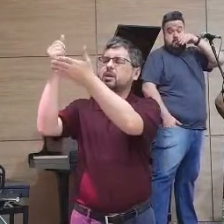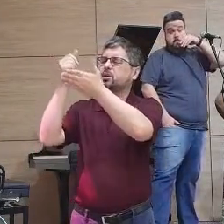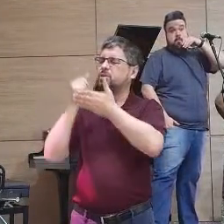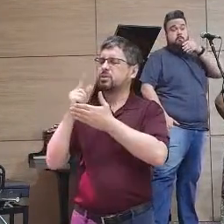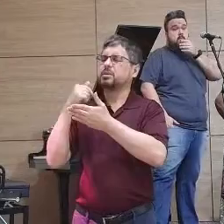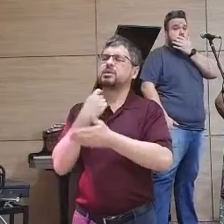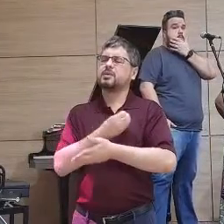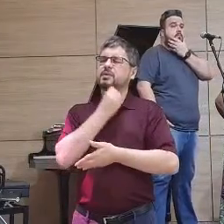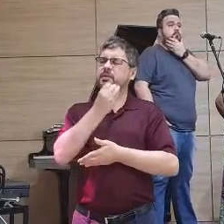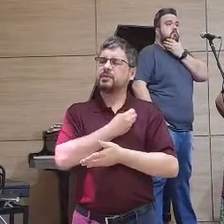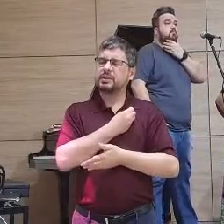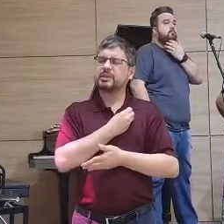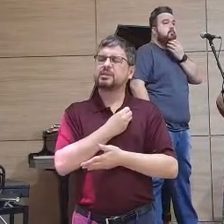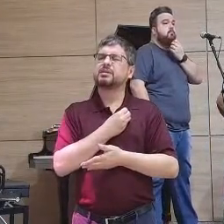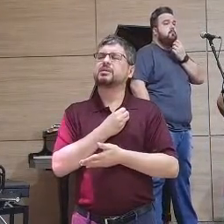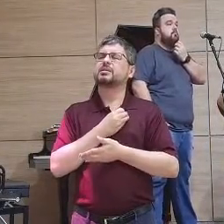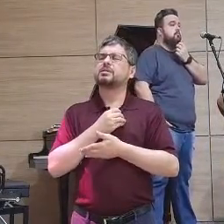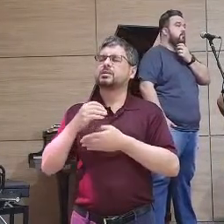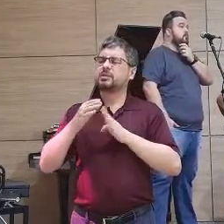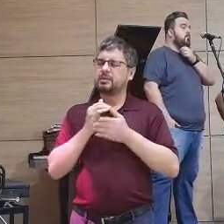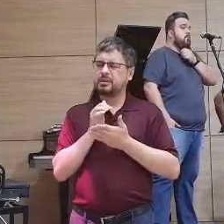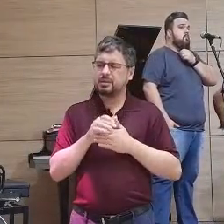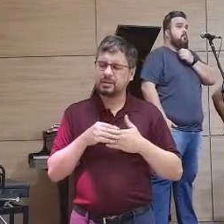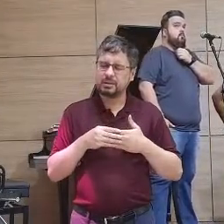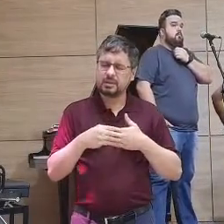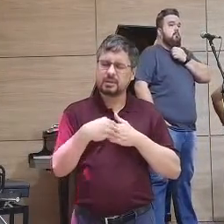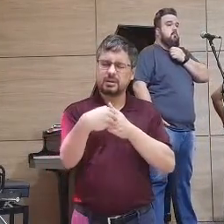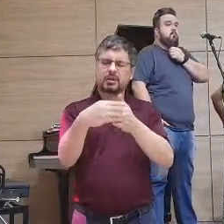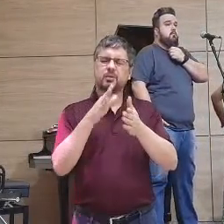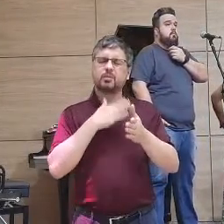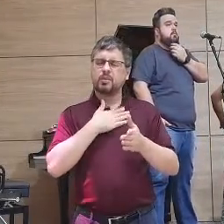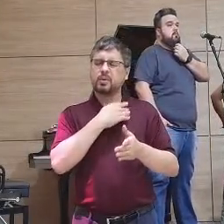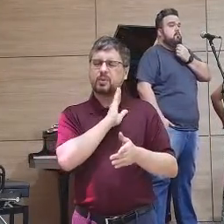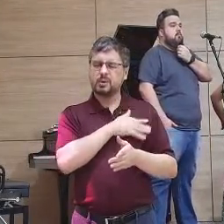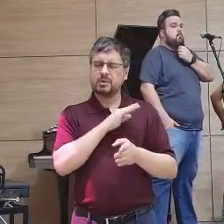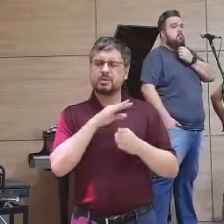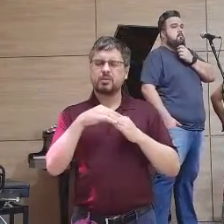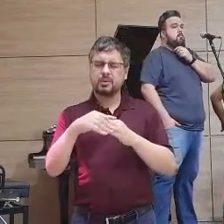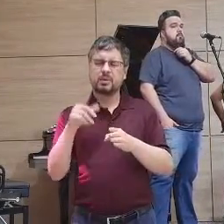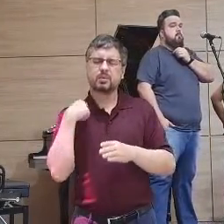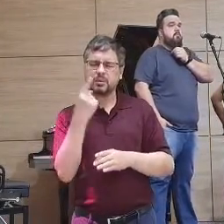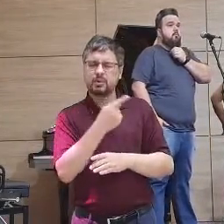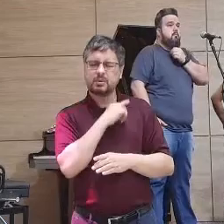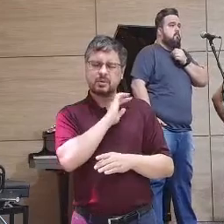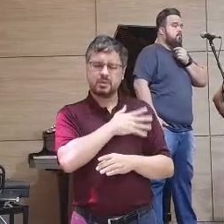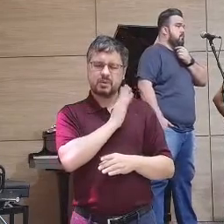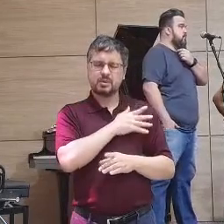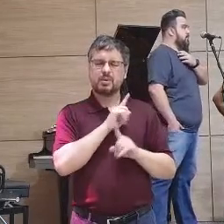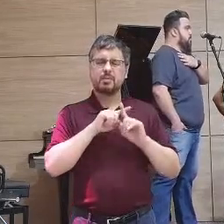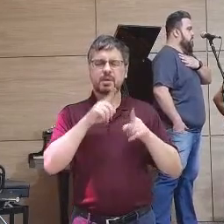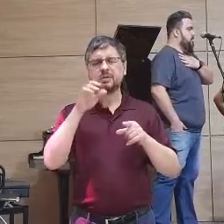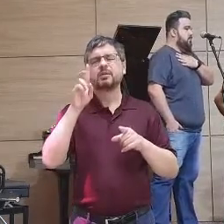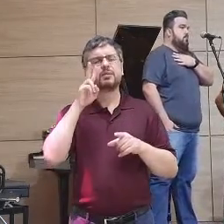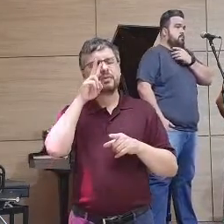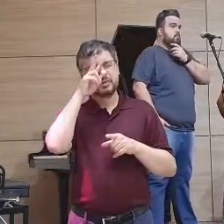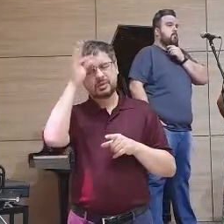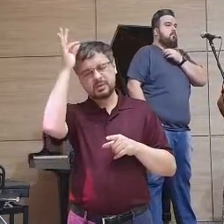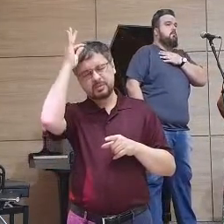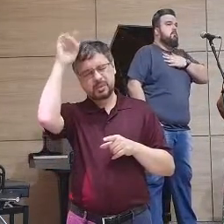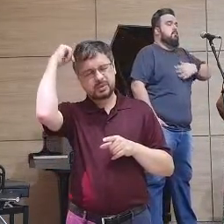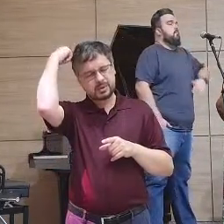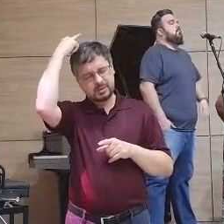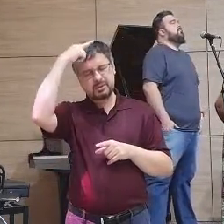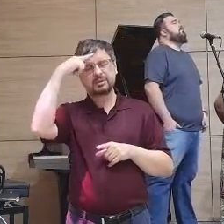abençoe direcione o meu coração os nossos corações mas o pai na força do Espírito Santo